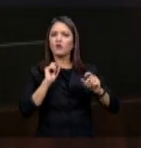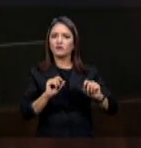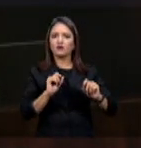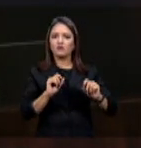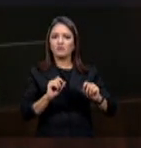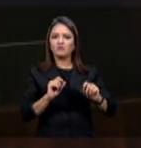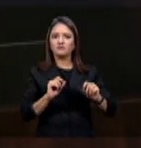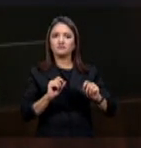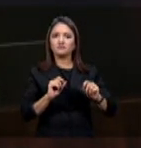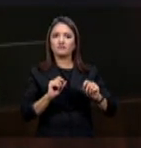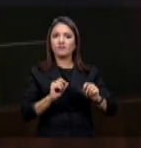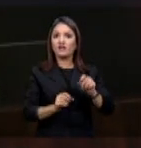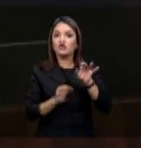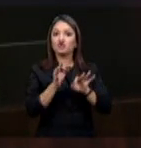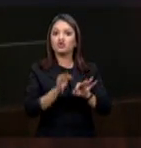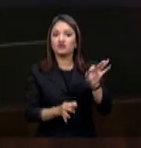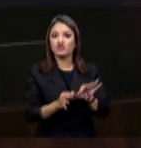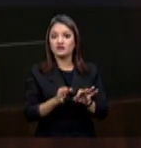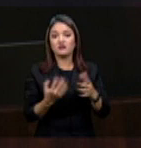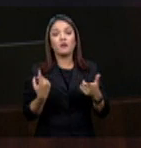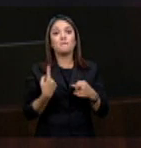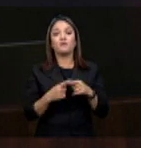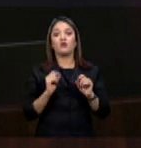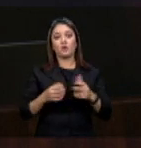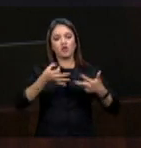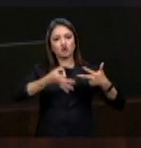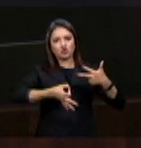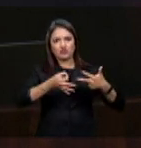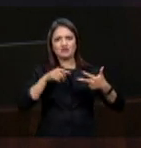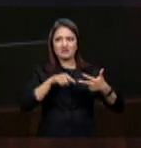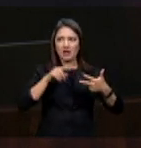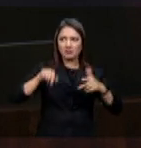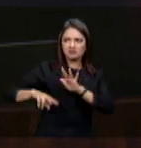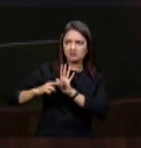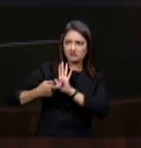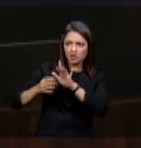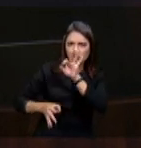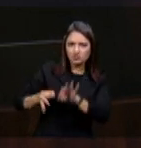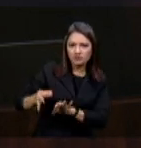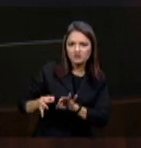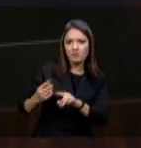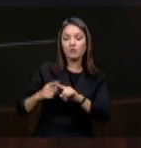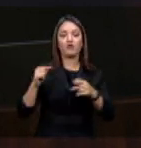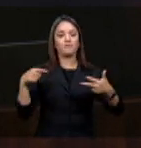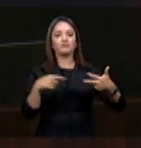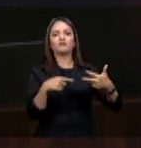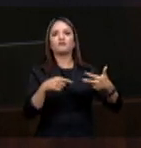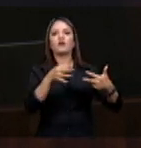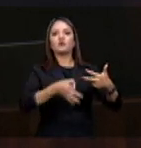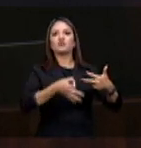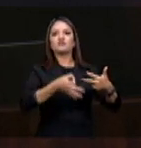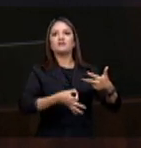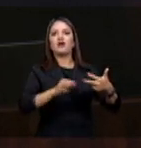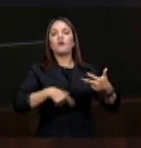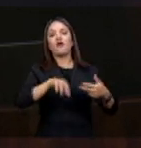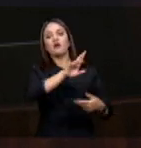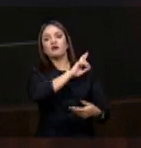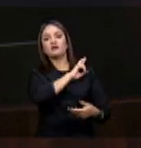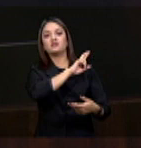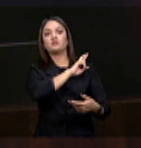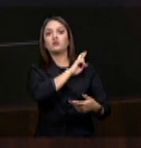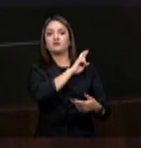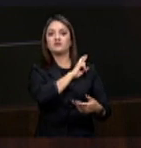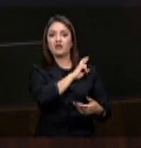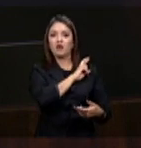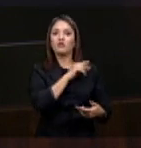Poder Judiciário como a justiça por quê Porque compreendemos que o poder judiciário o responsável por dar uma